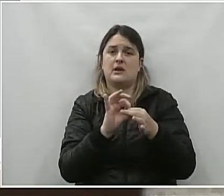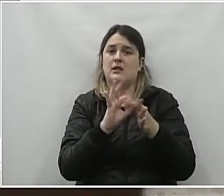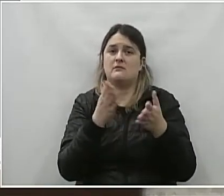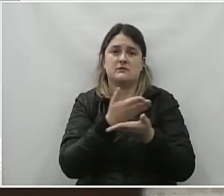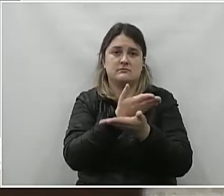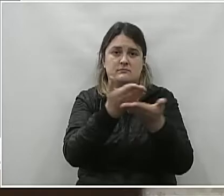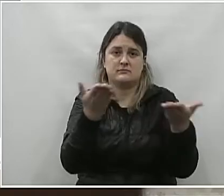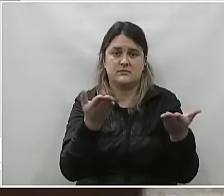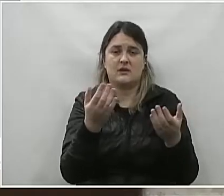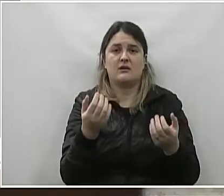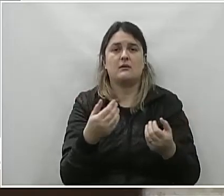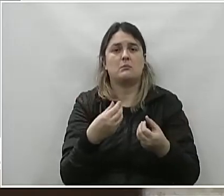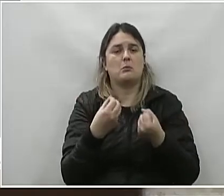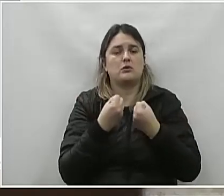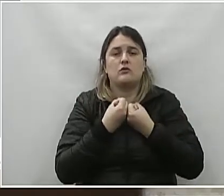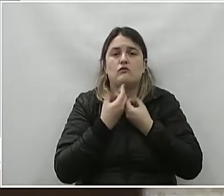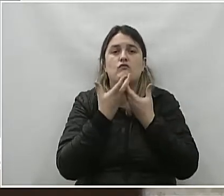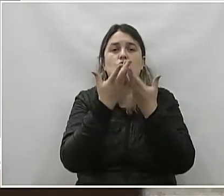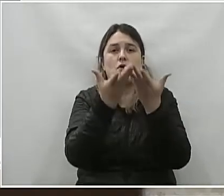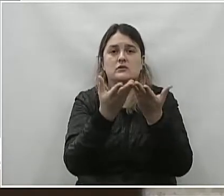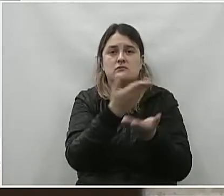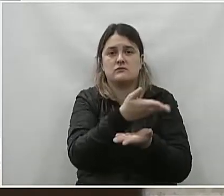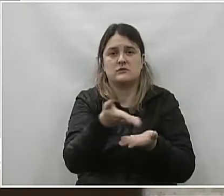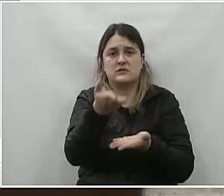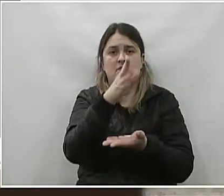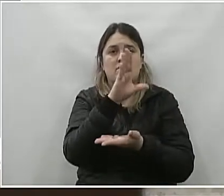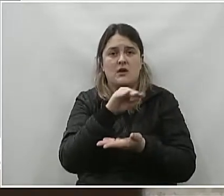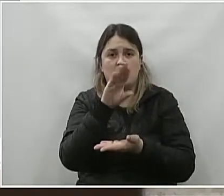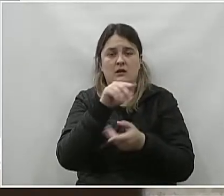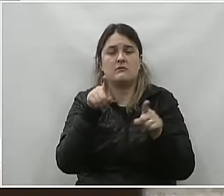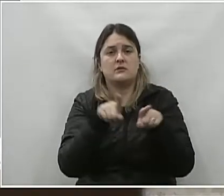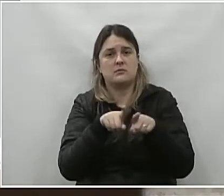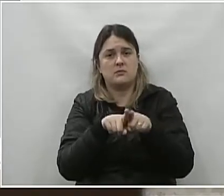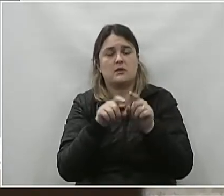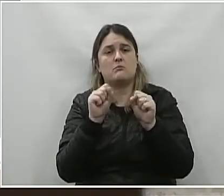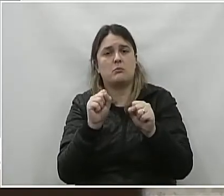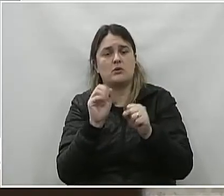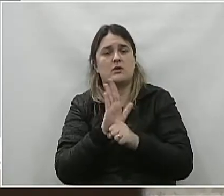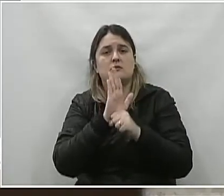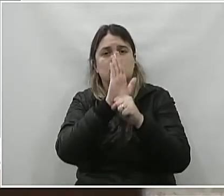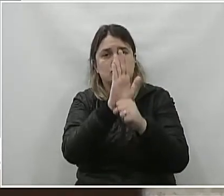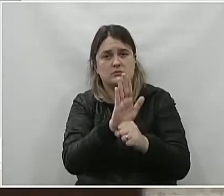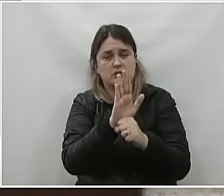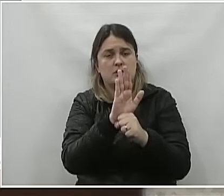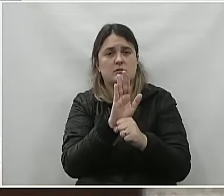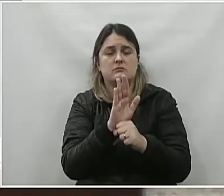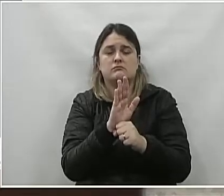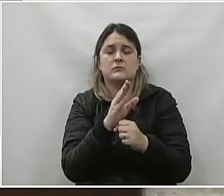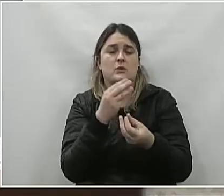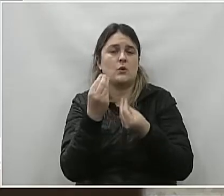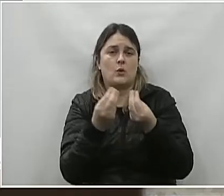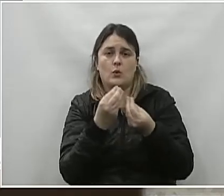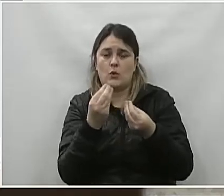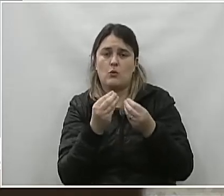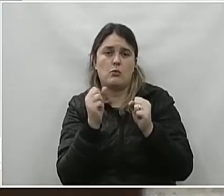disposição para dar voz para vocês também e poder estar colaborando de alguma